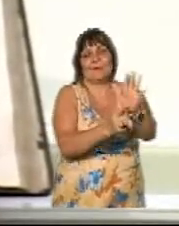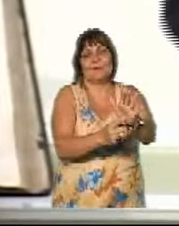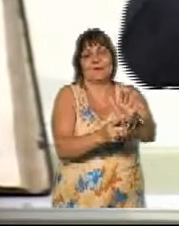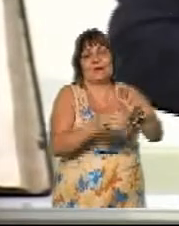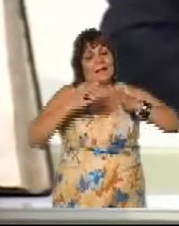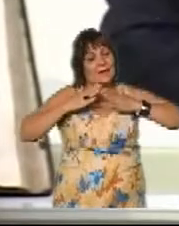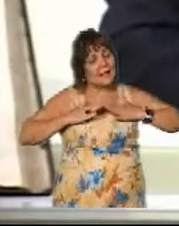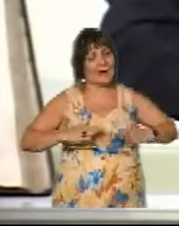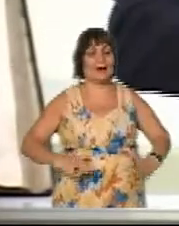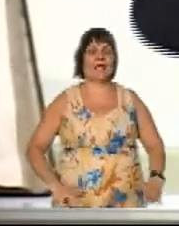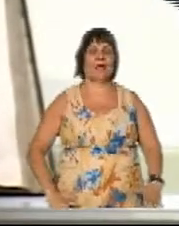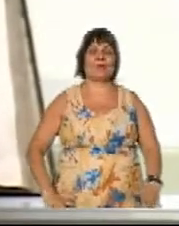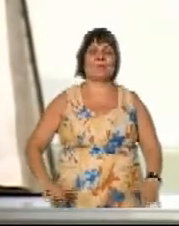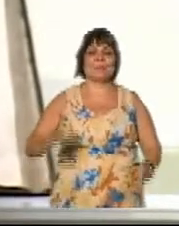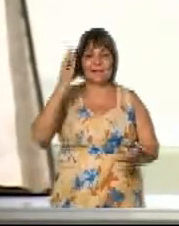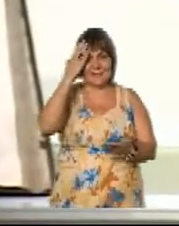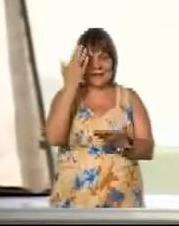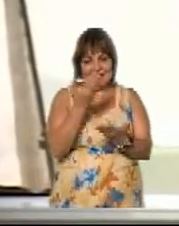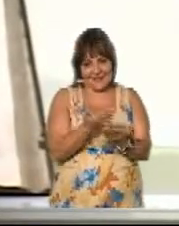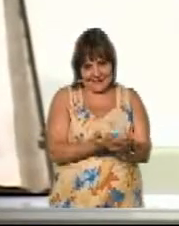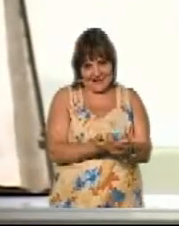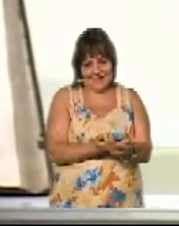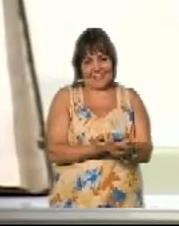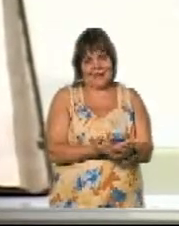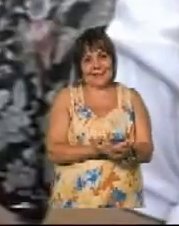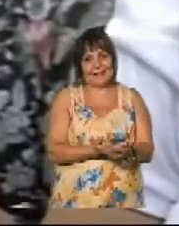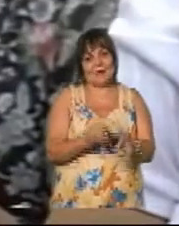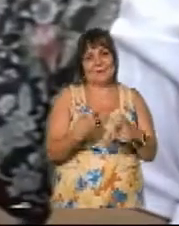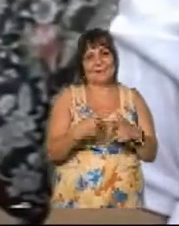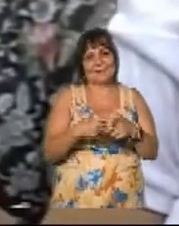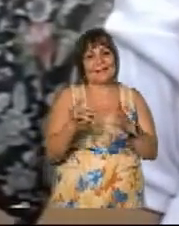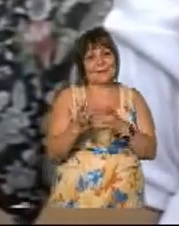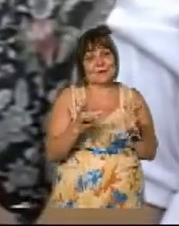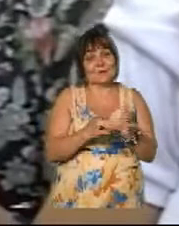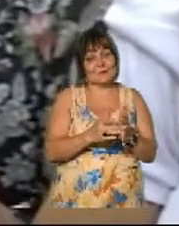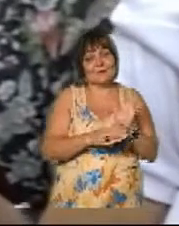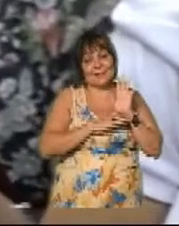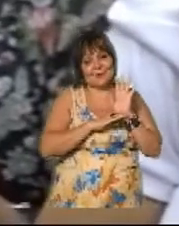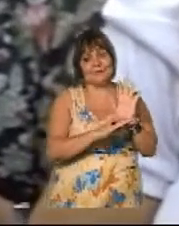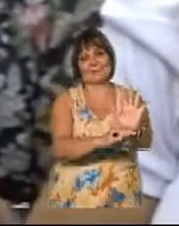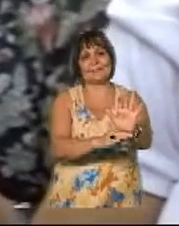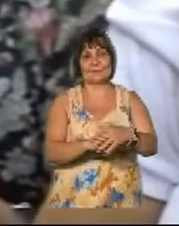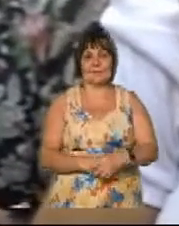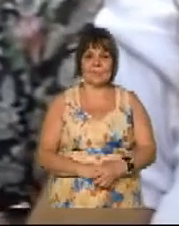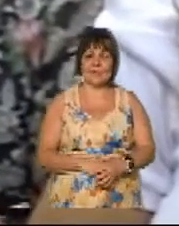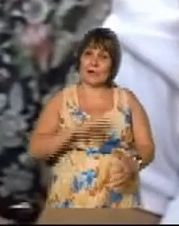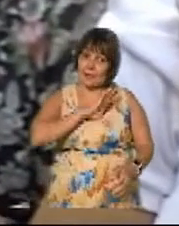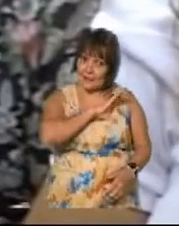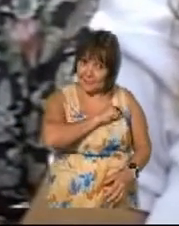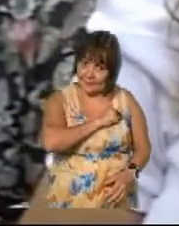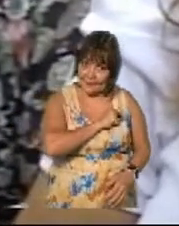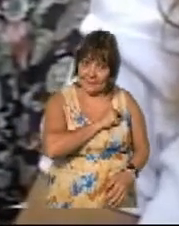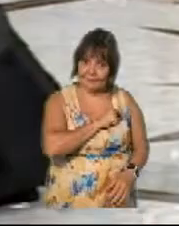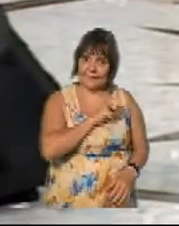cessar, traz bonança. Meu irmão, tu podes ter entrado hoje aqui de cabeça